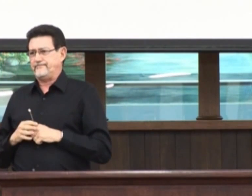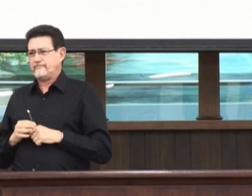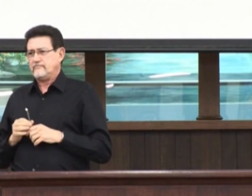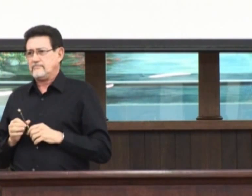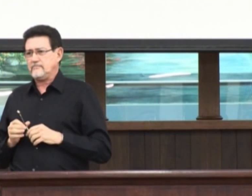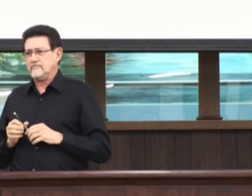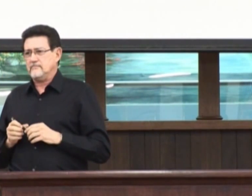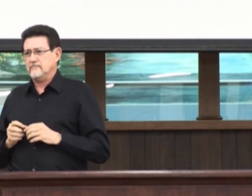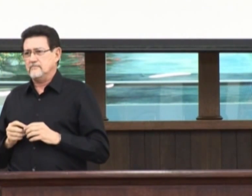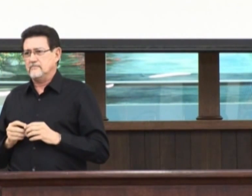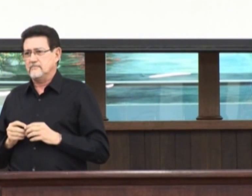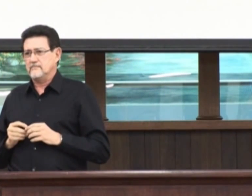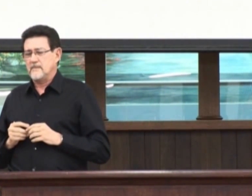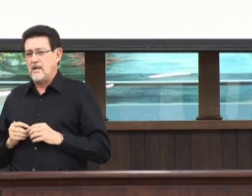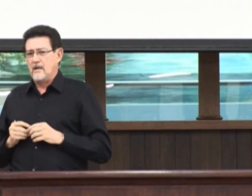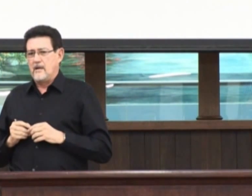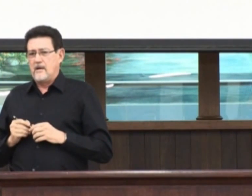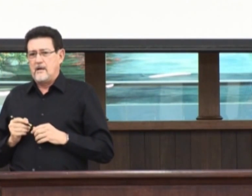fato.